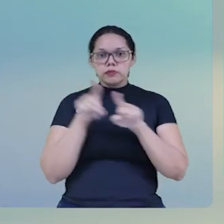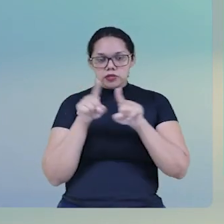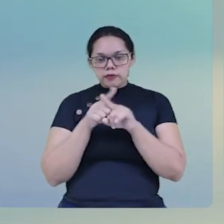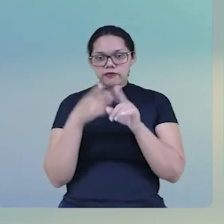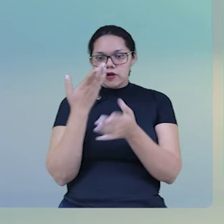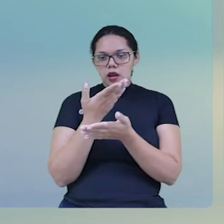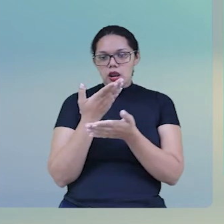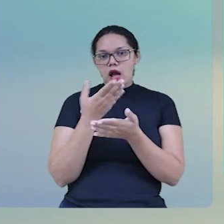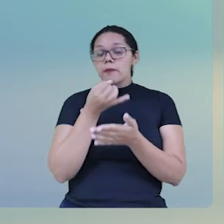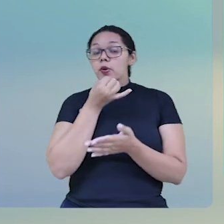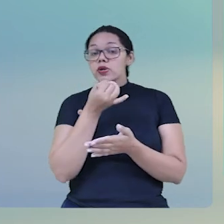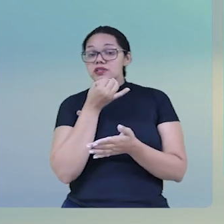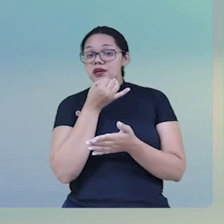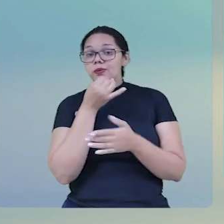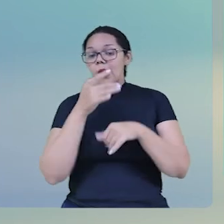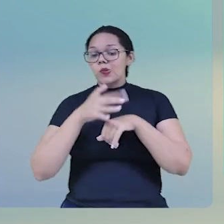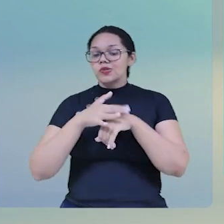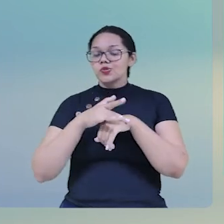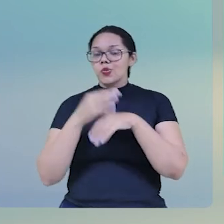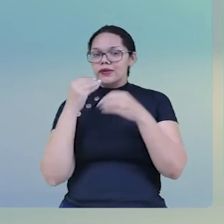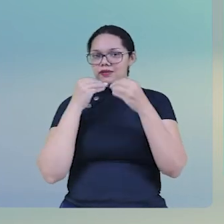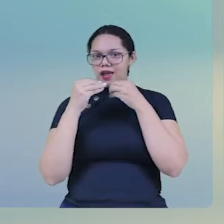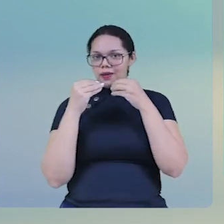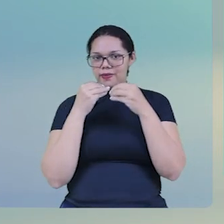dos distúrbios alimentares.